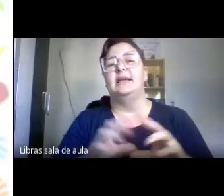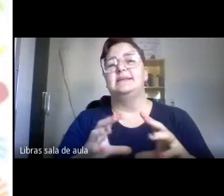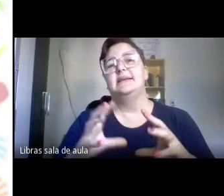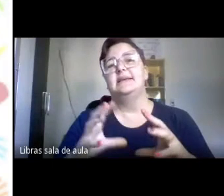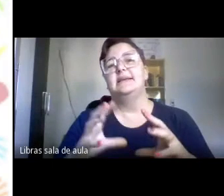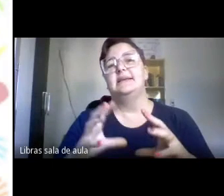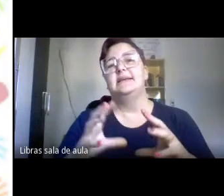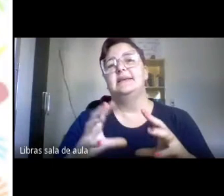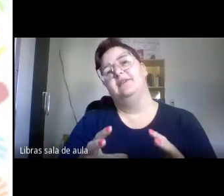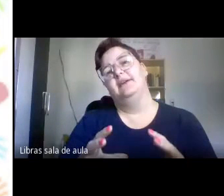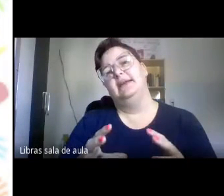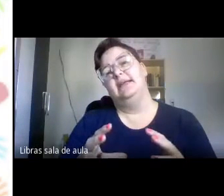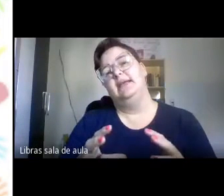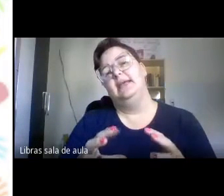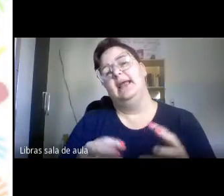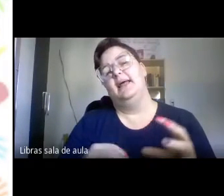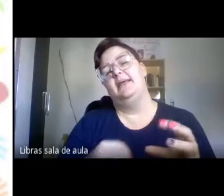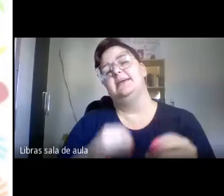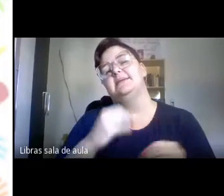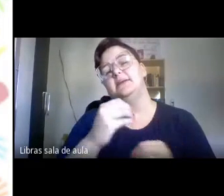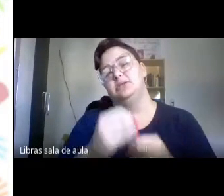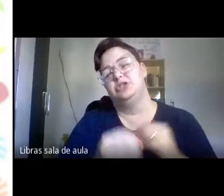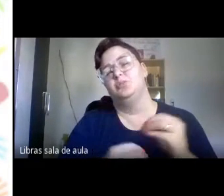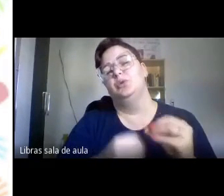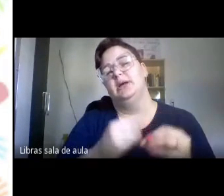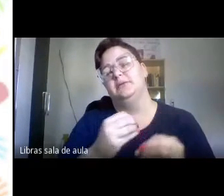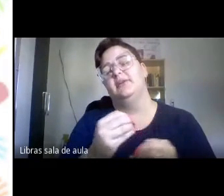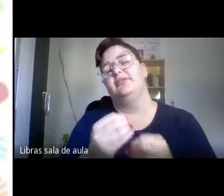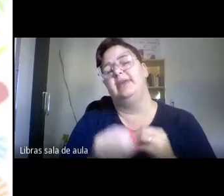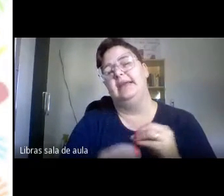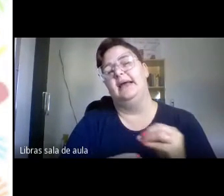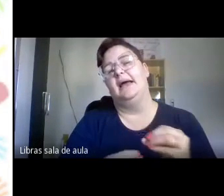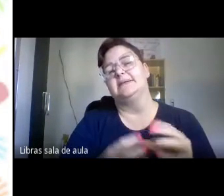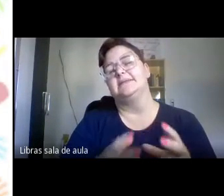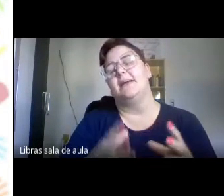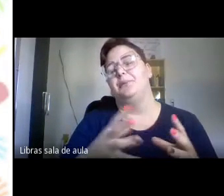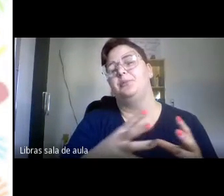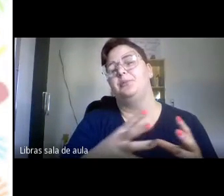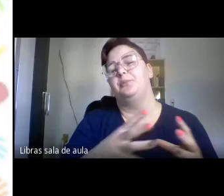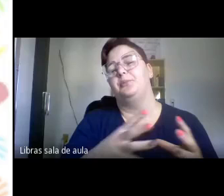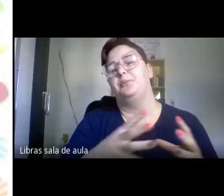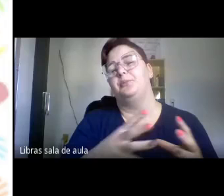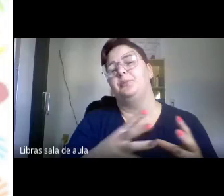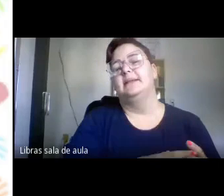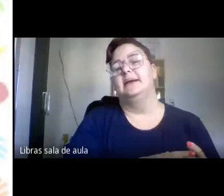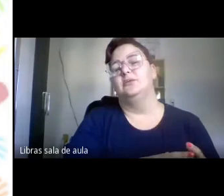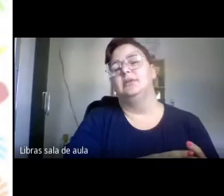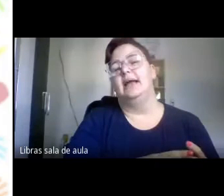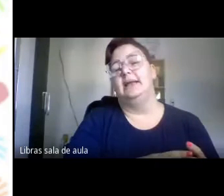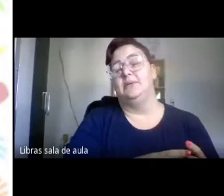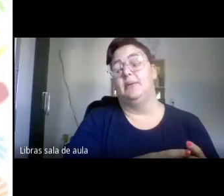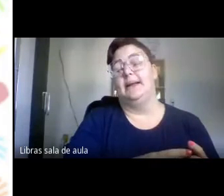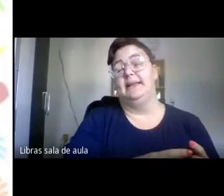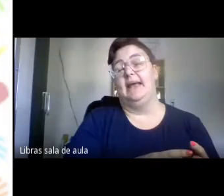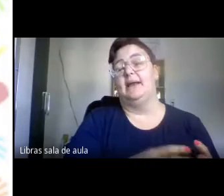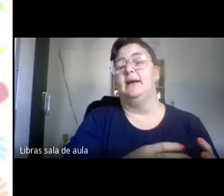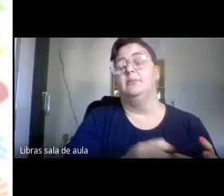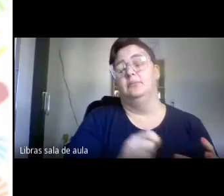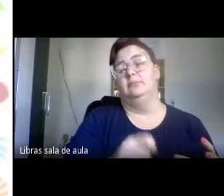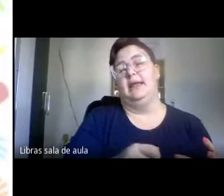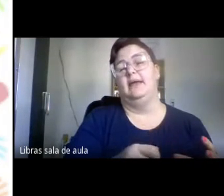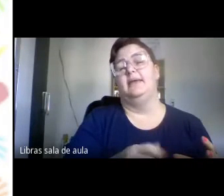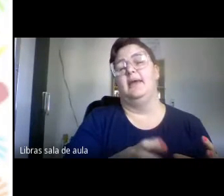o que significava aquilo ali e ela ir estimulando a filha a se apropriar tanto da língua